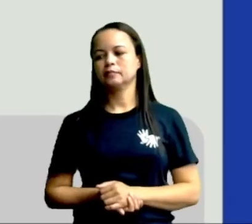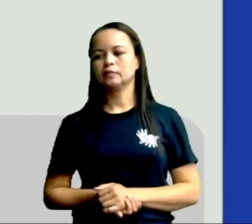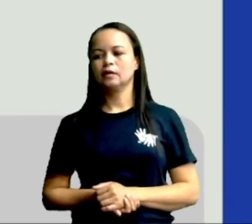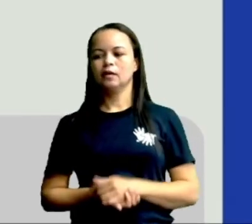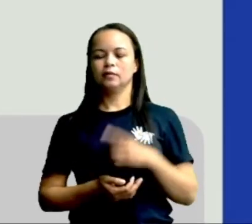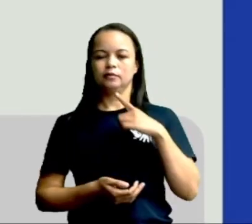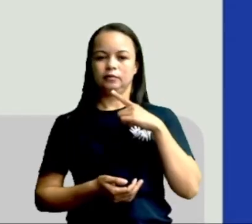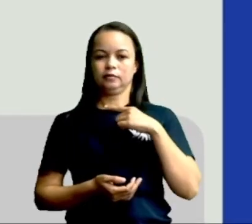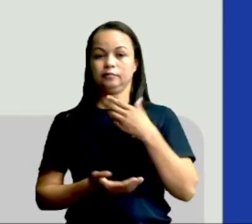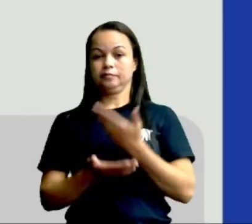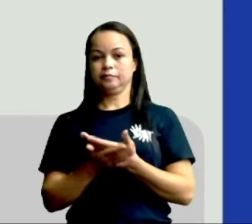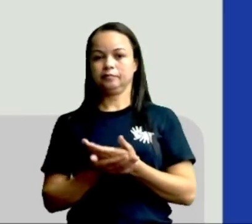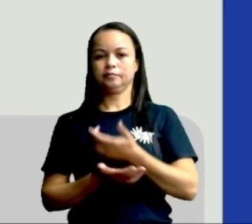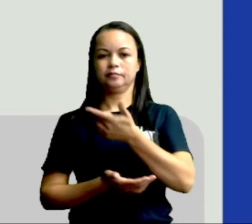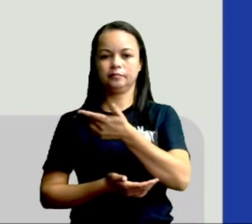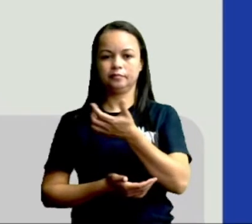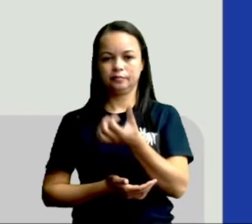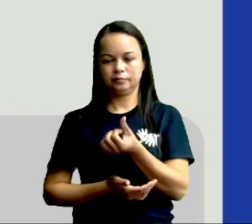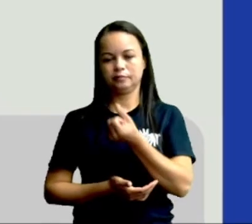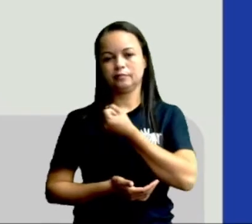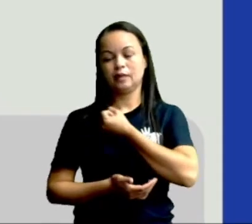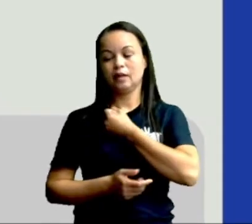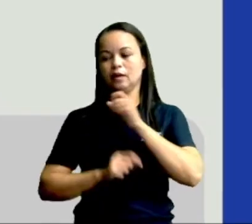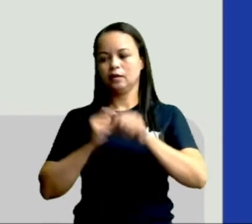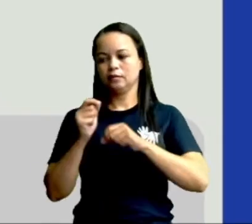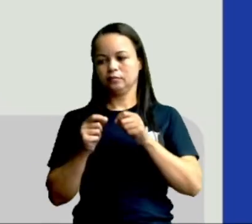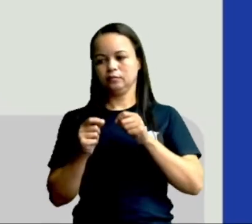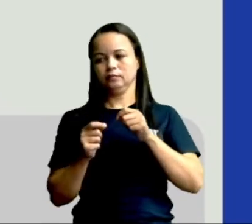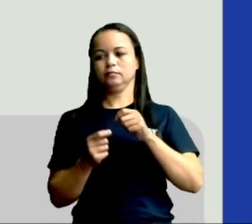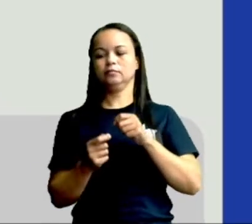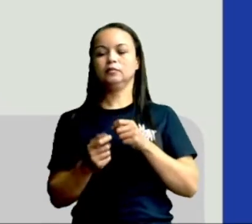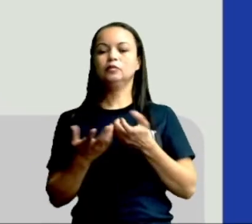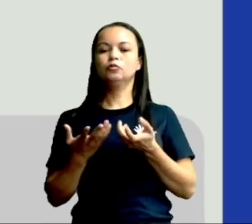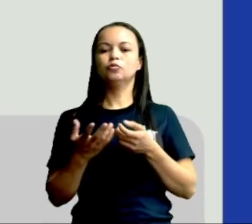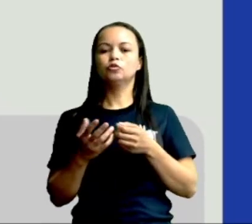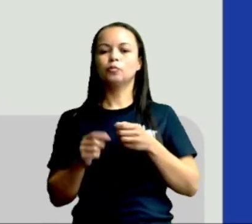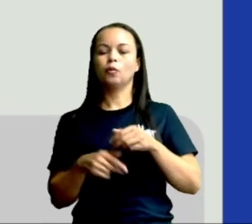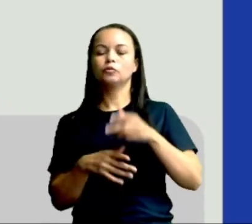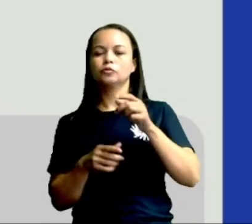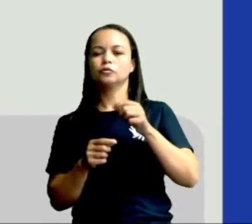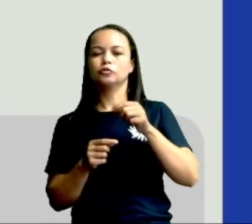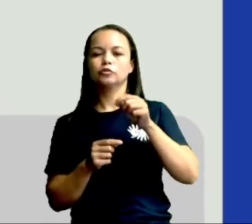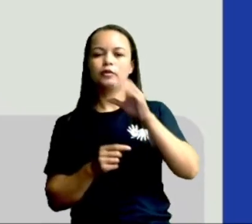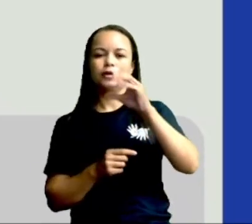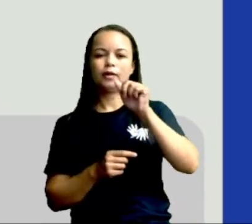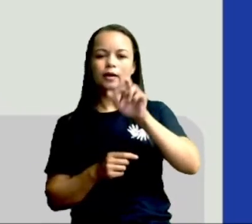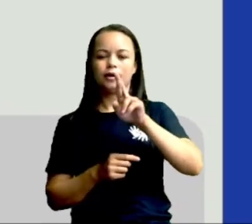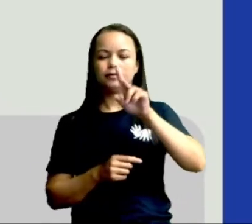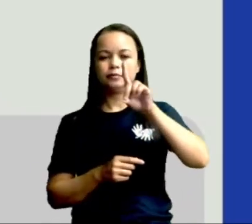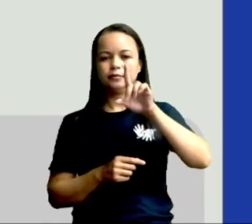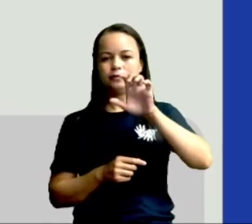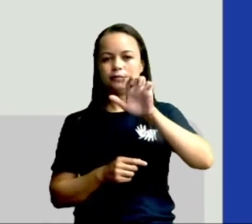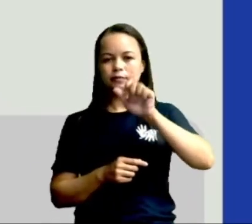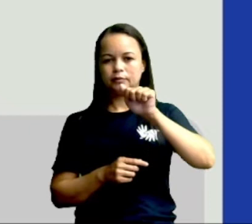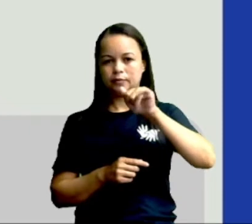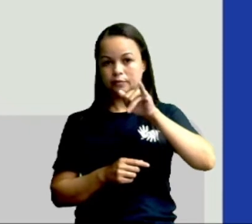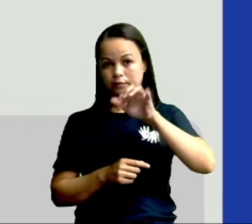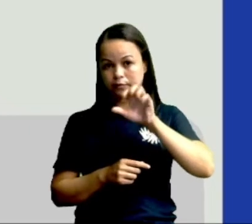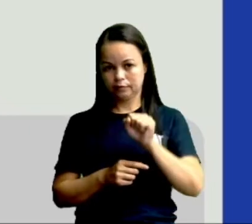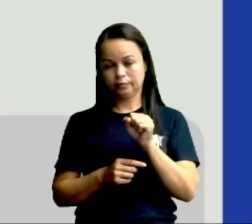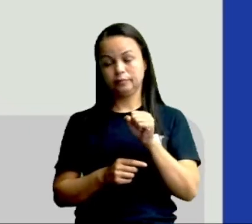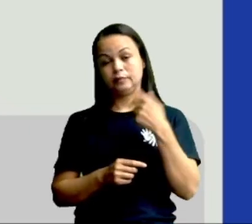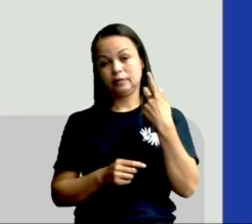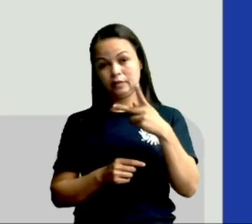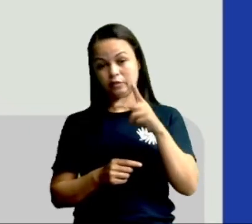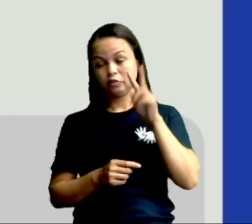aula de número 26 os pontos cardeais, não é isso? Que nos ajuda a nos direcionar, né? E aí